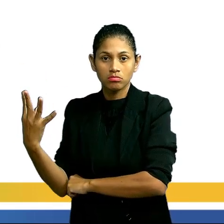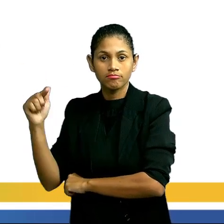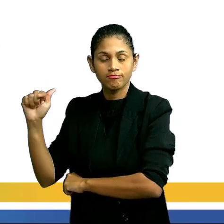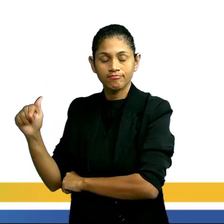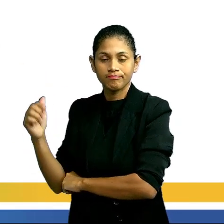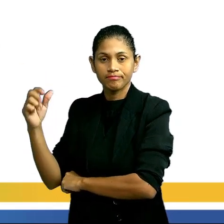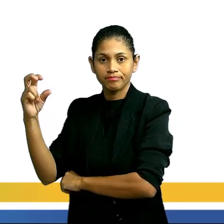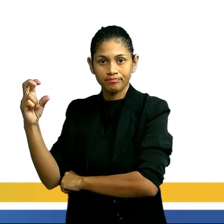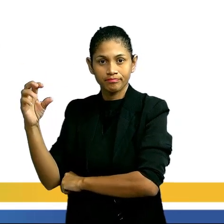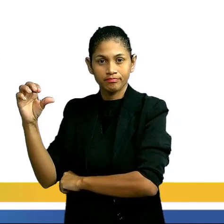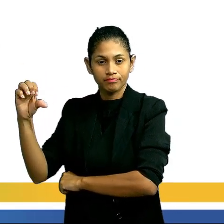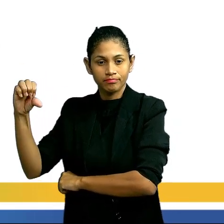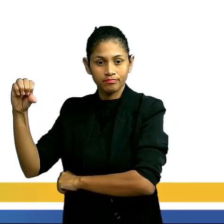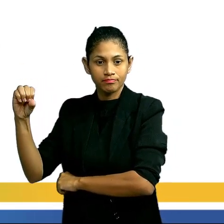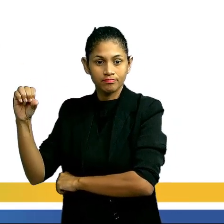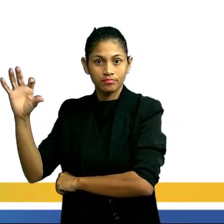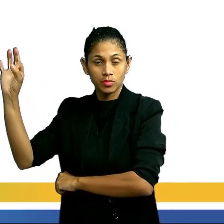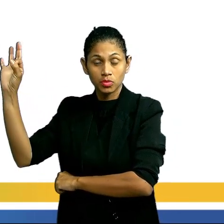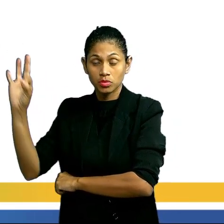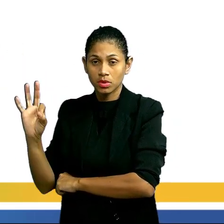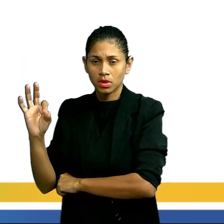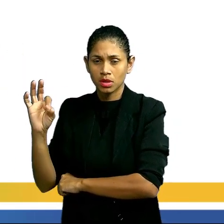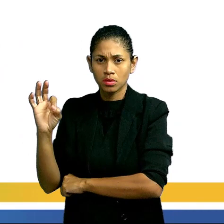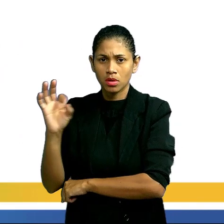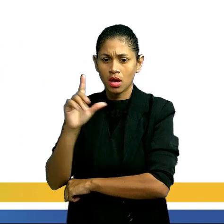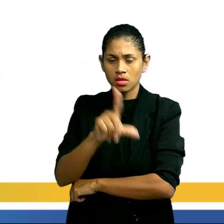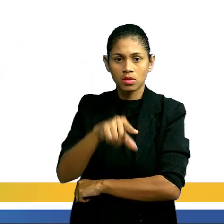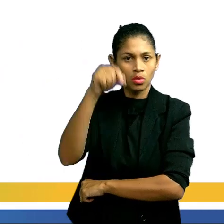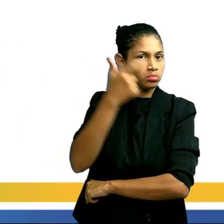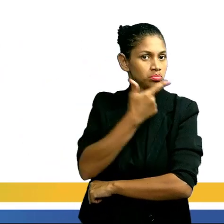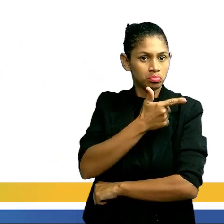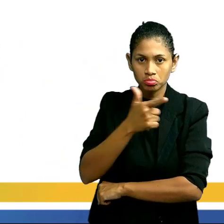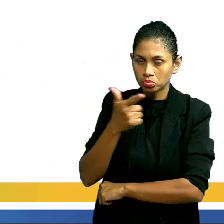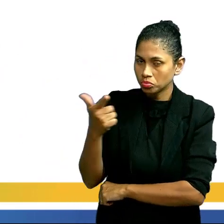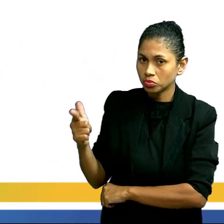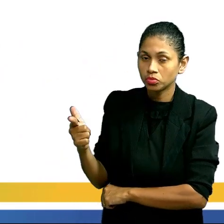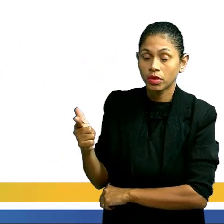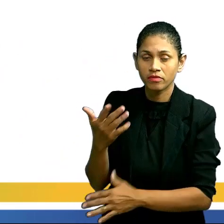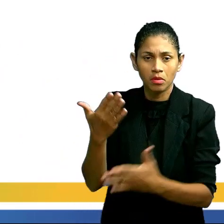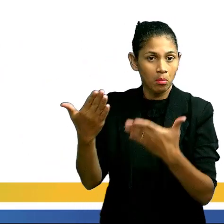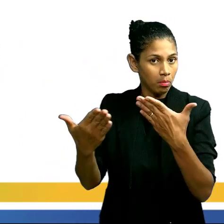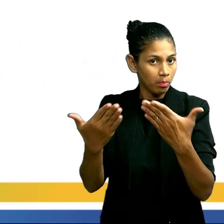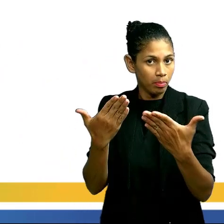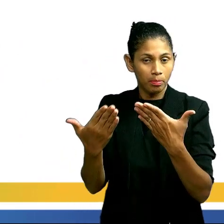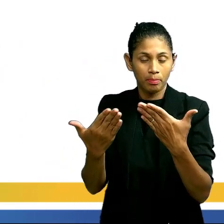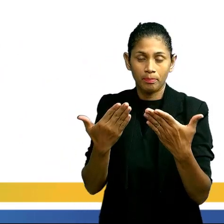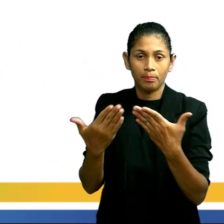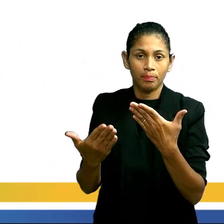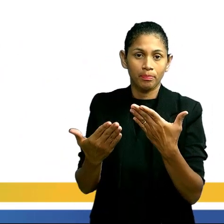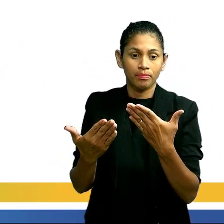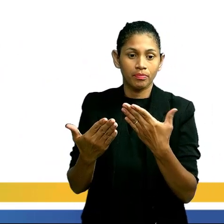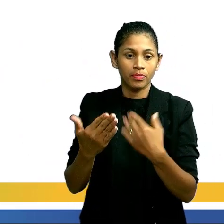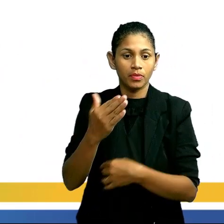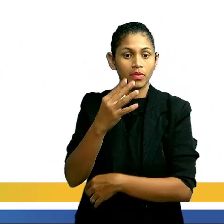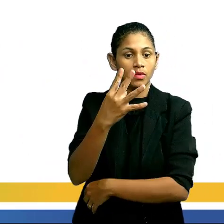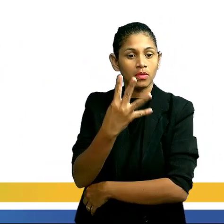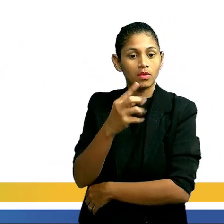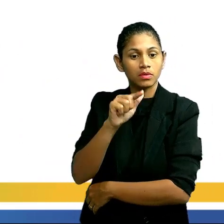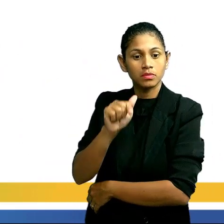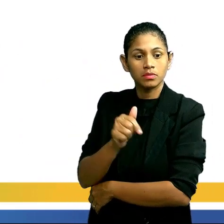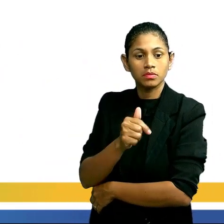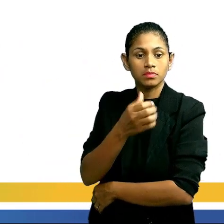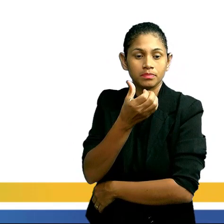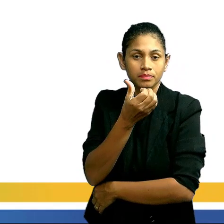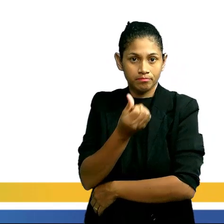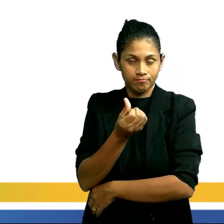4,59%, mas como a alternativa não tem esse valor, vai ser aproximadamente 4,6,